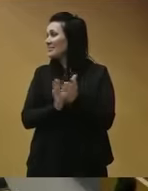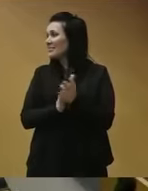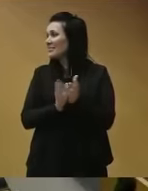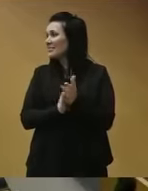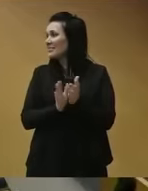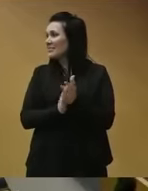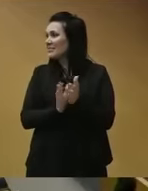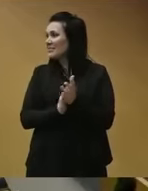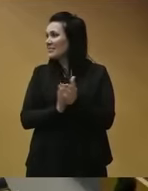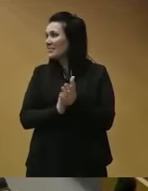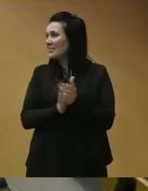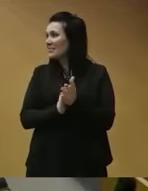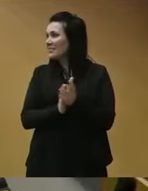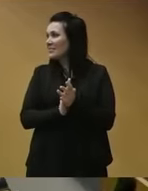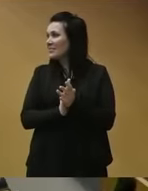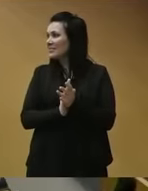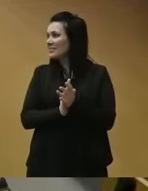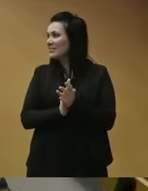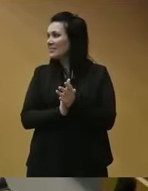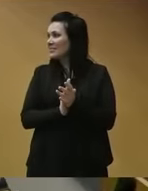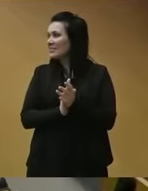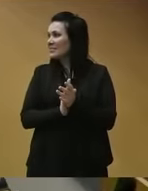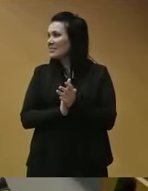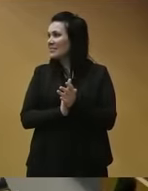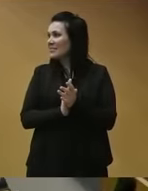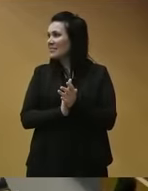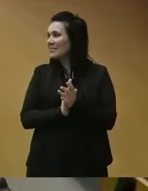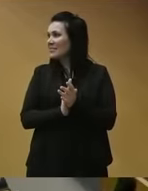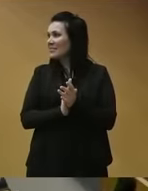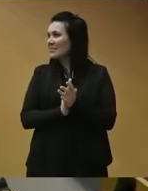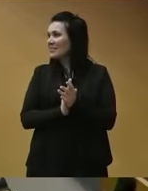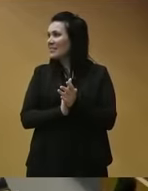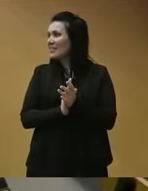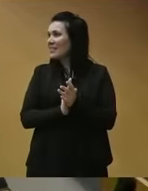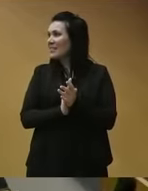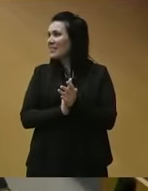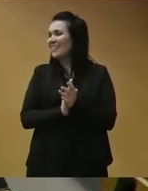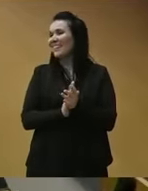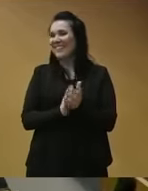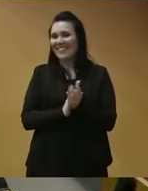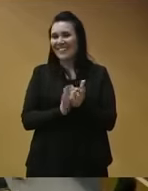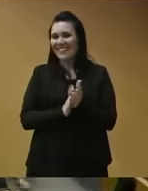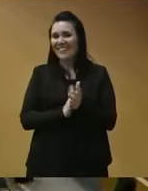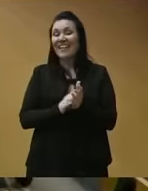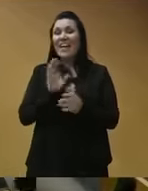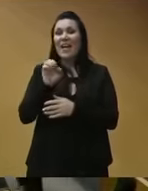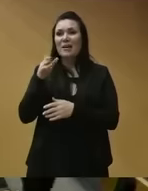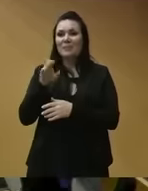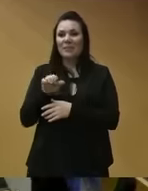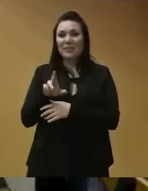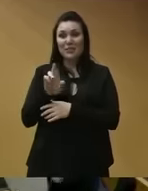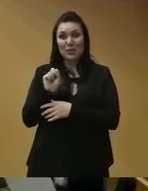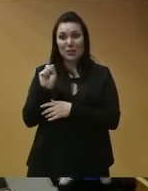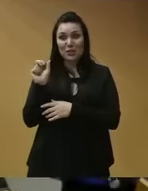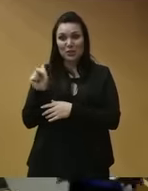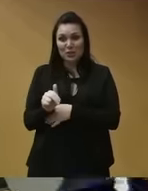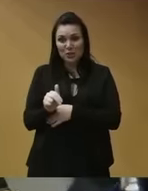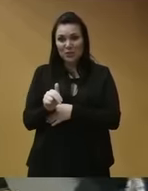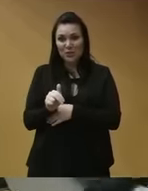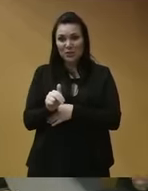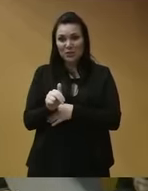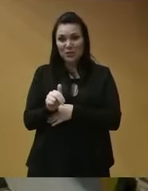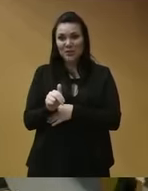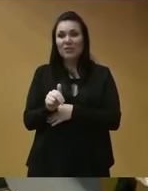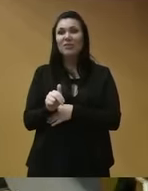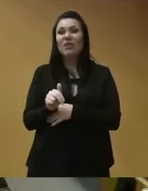Emerson Hernandes Mesquita Rodrigues, filho de Mário Fernando Duarte Rodrigues e Zaida